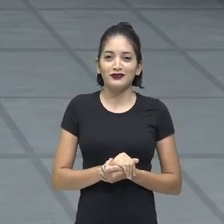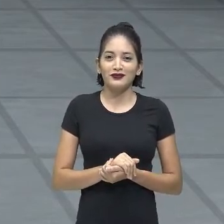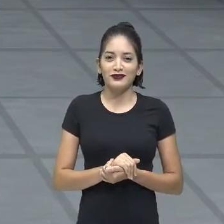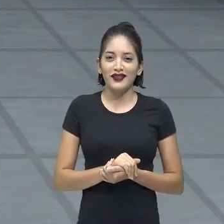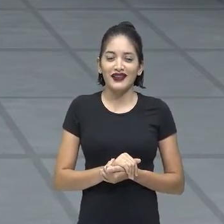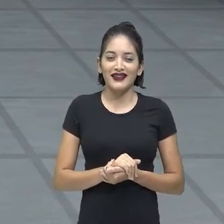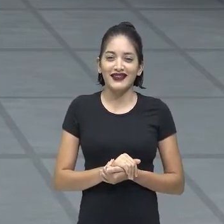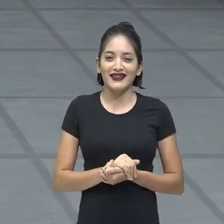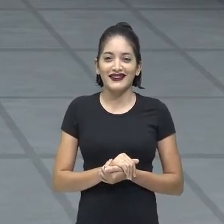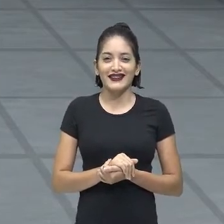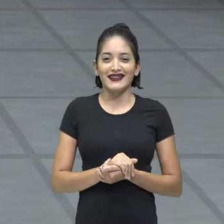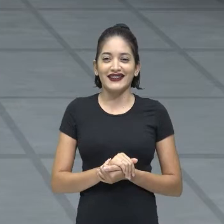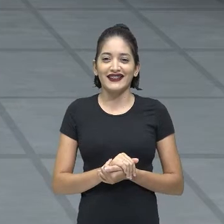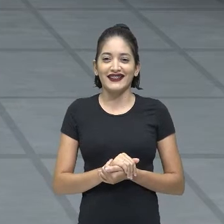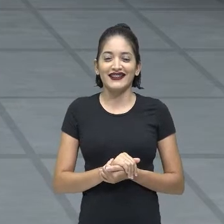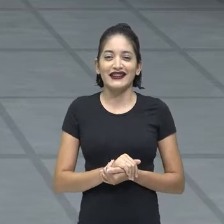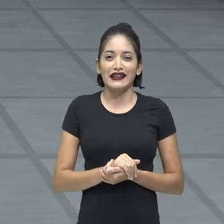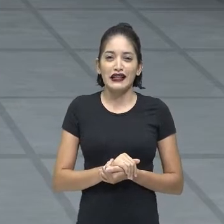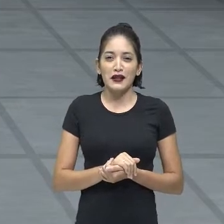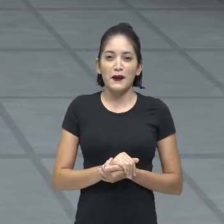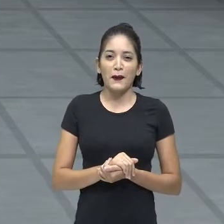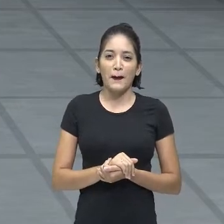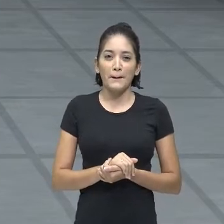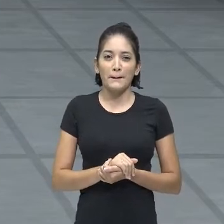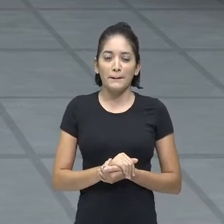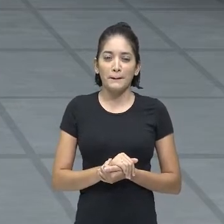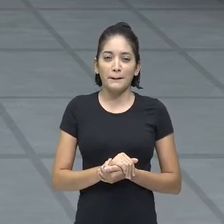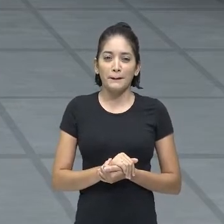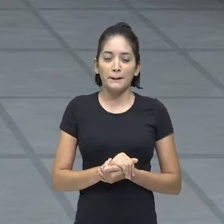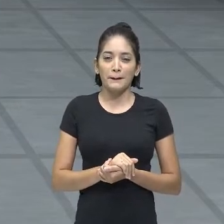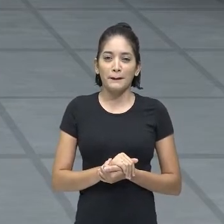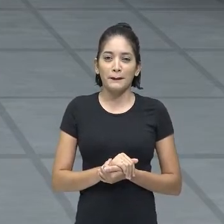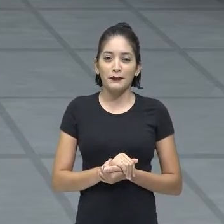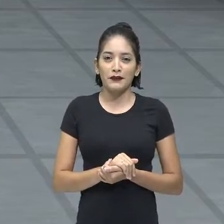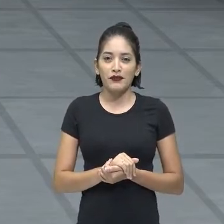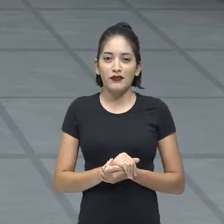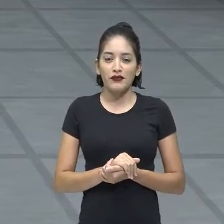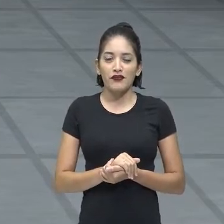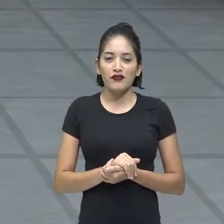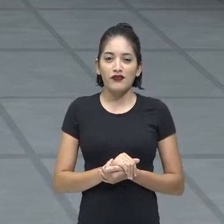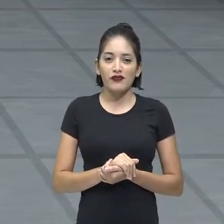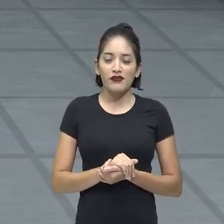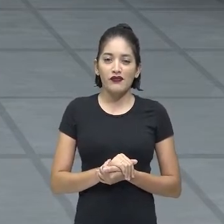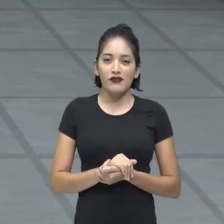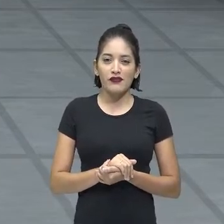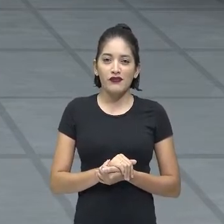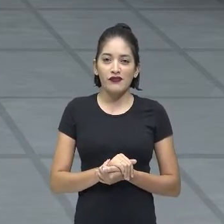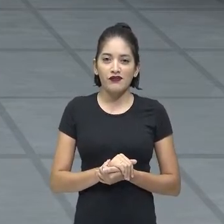Thank you.